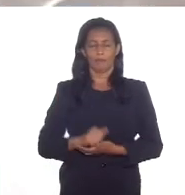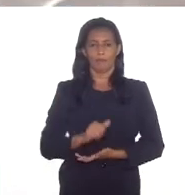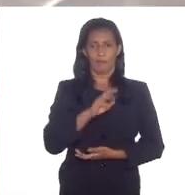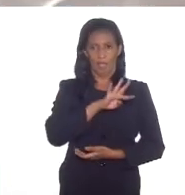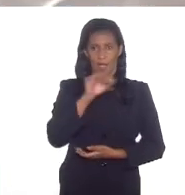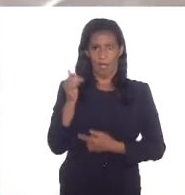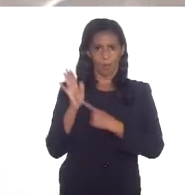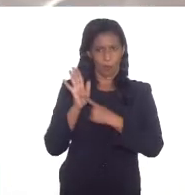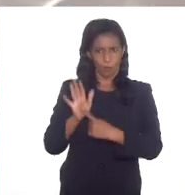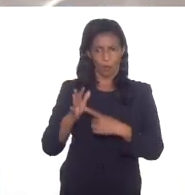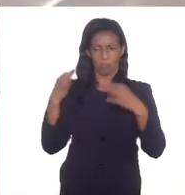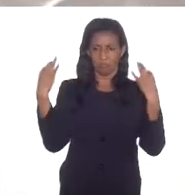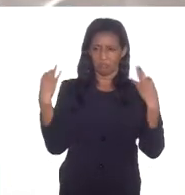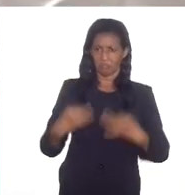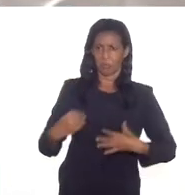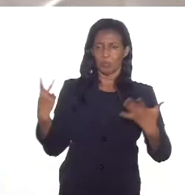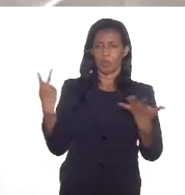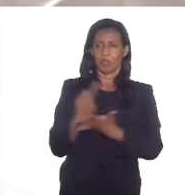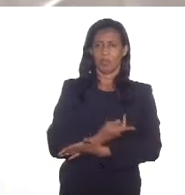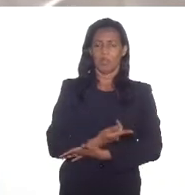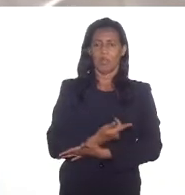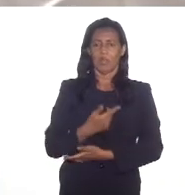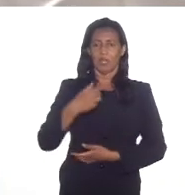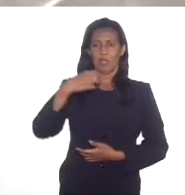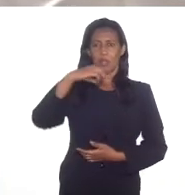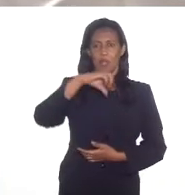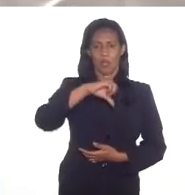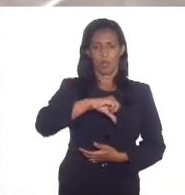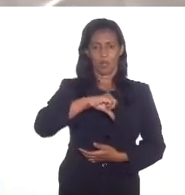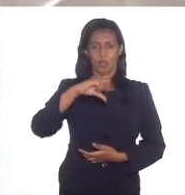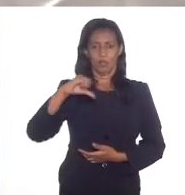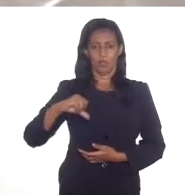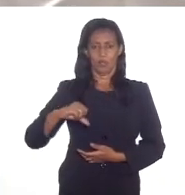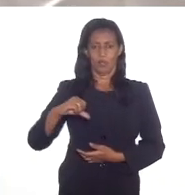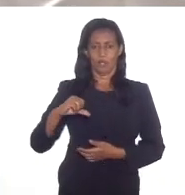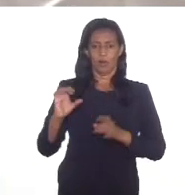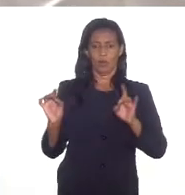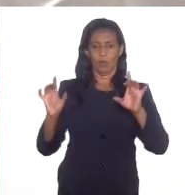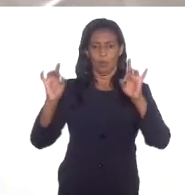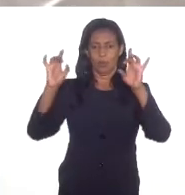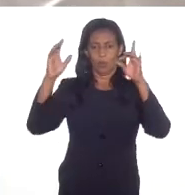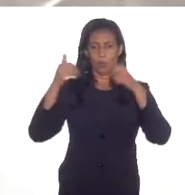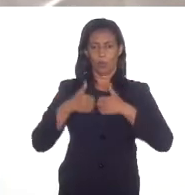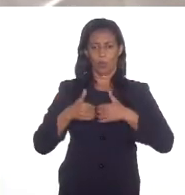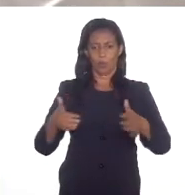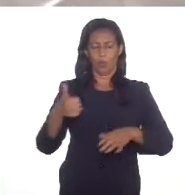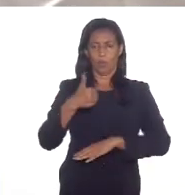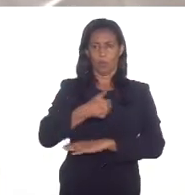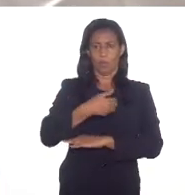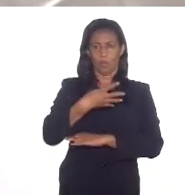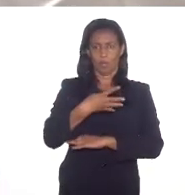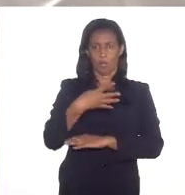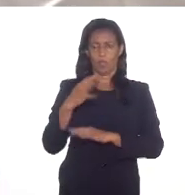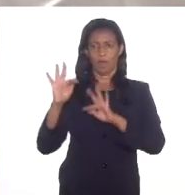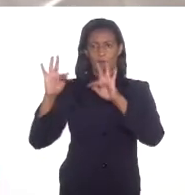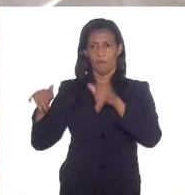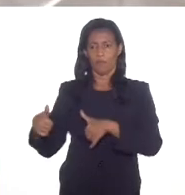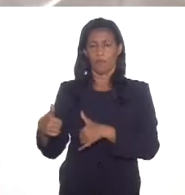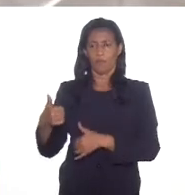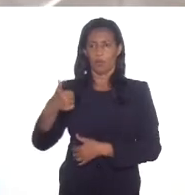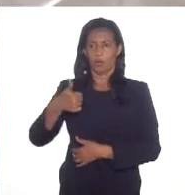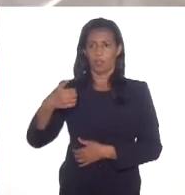ata reflete com exatidão o ocorrido na 99ª sessão extraordinária, que iniciada às 14 horas, encerrou-se